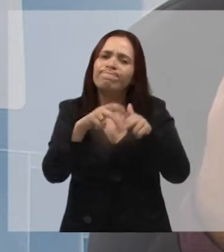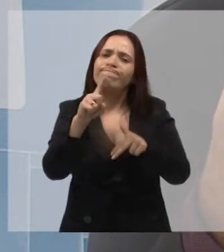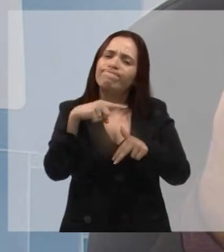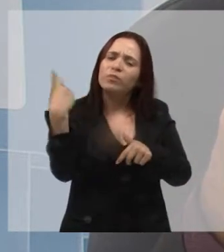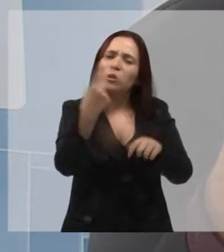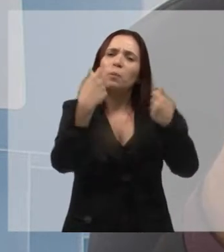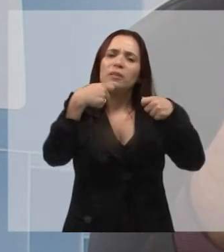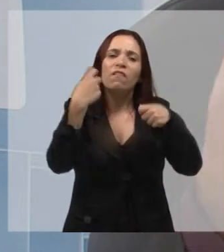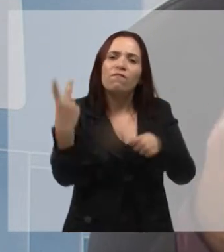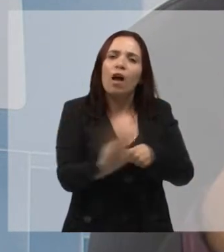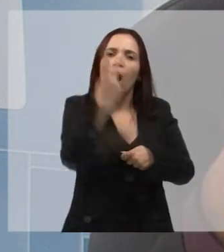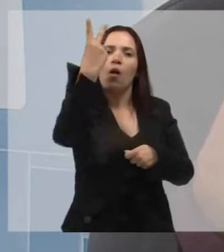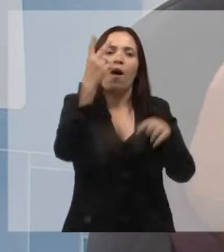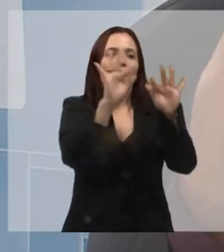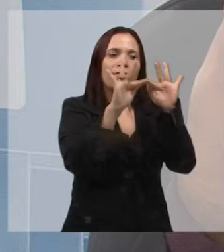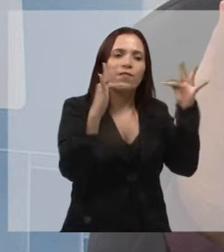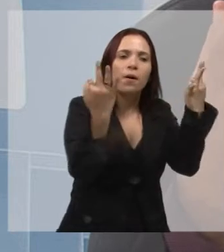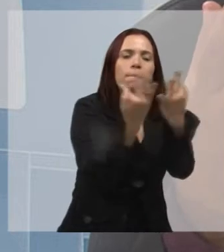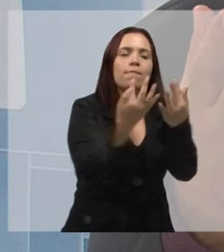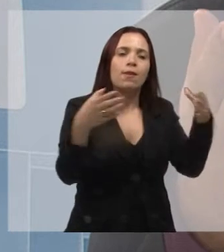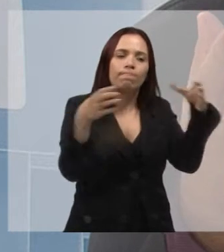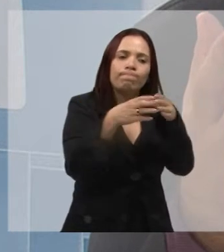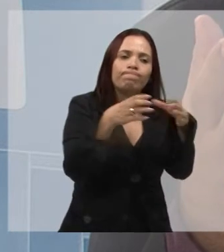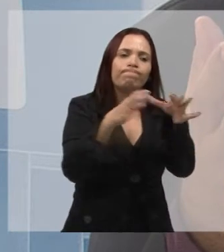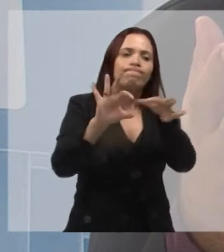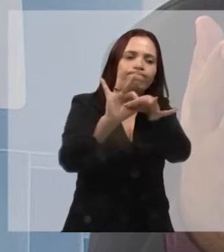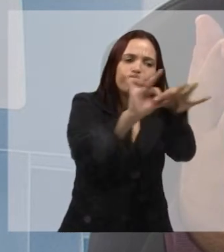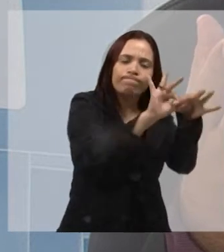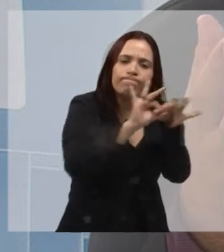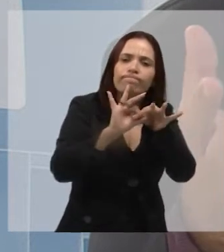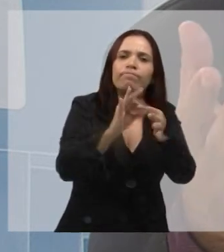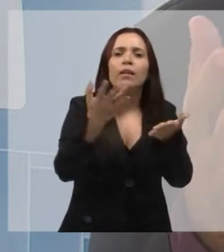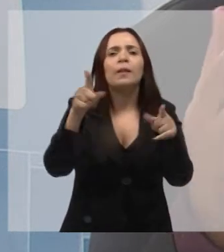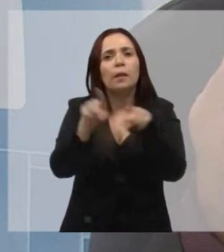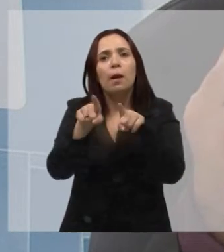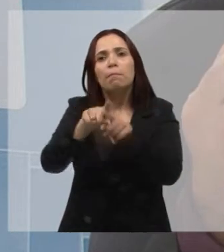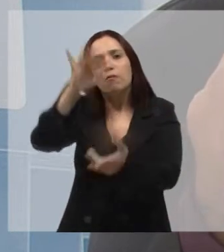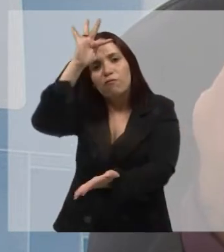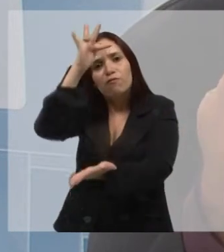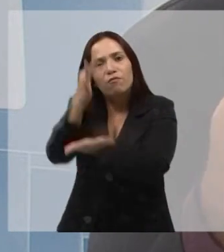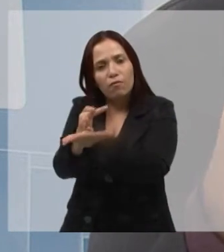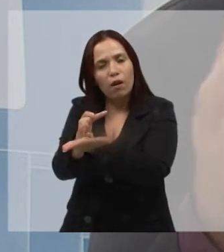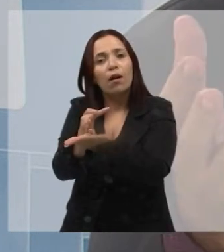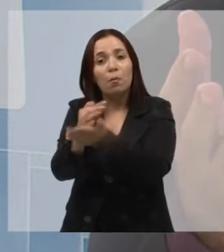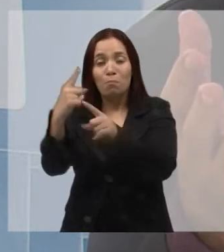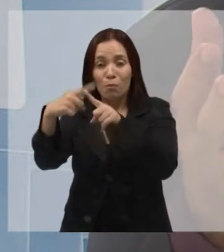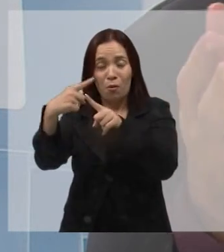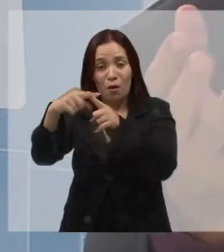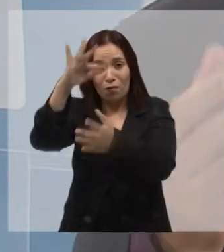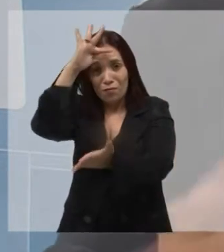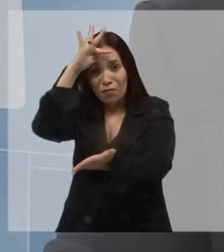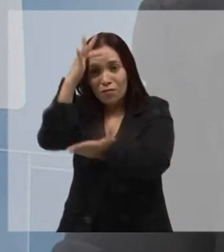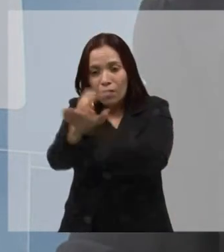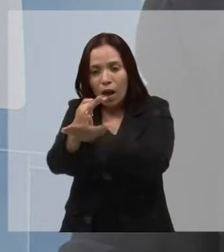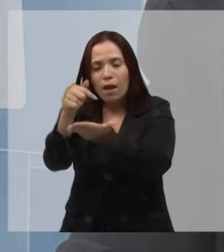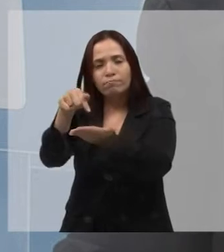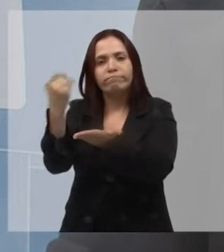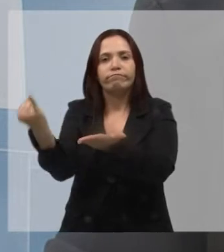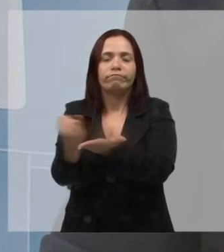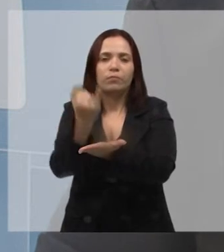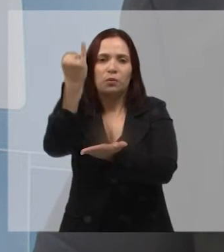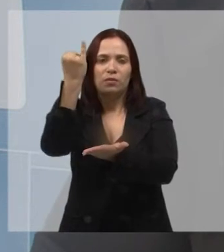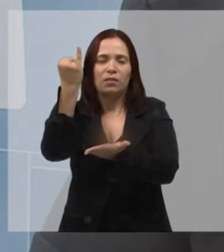ainda a família, a importância da fé, né? Porque só mesmo a fé, nessa hora, pode levar